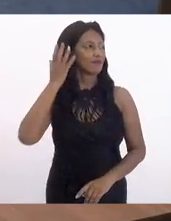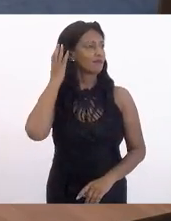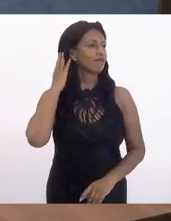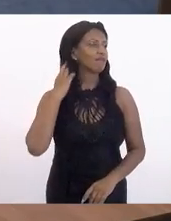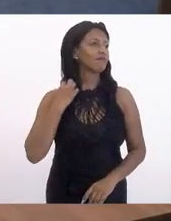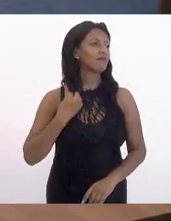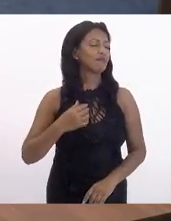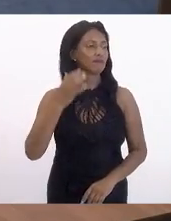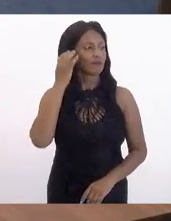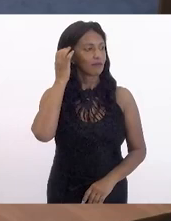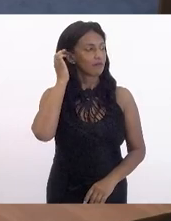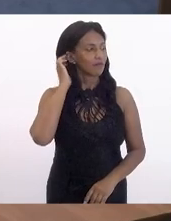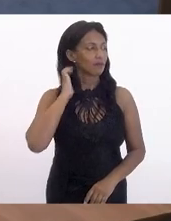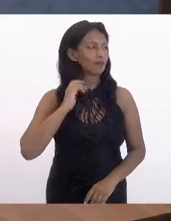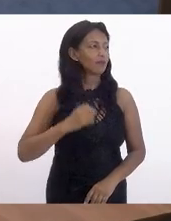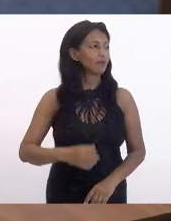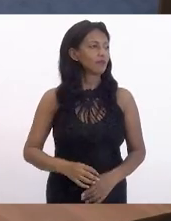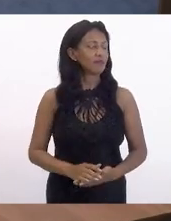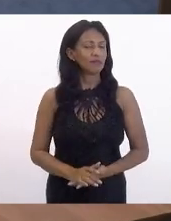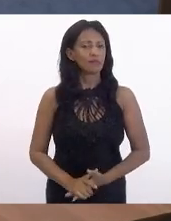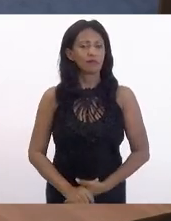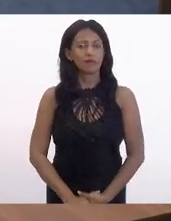E aí